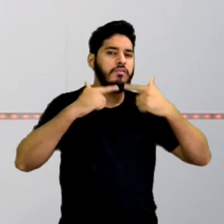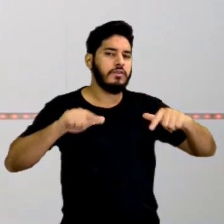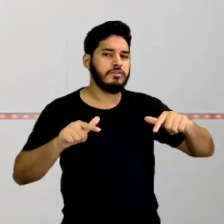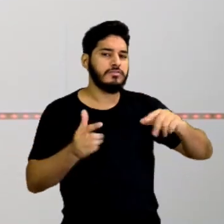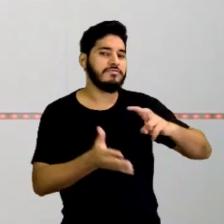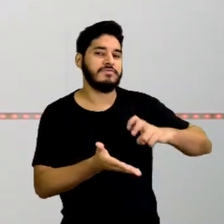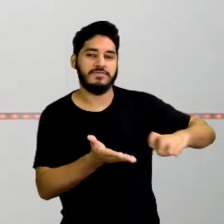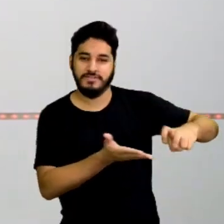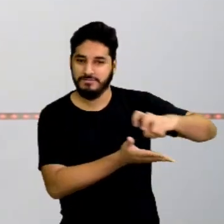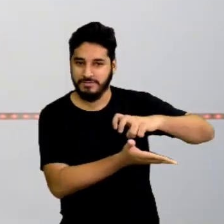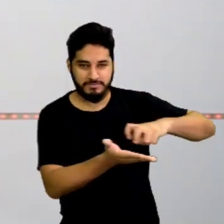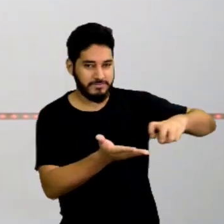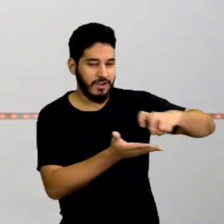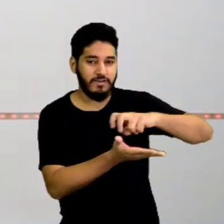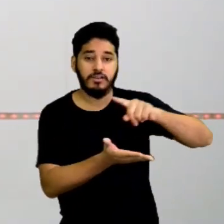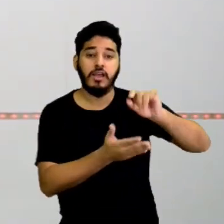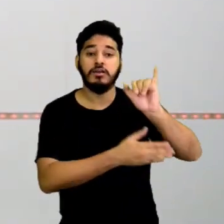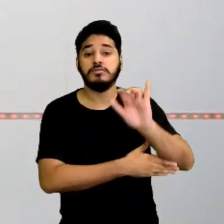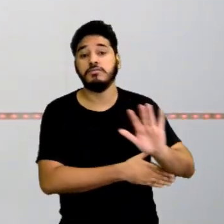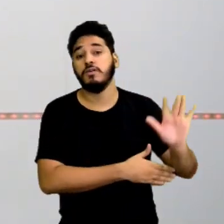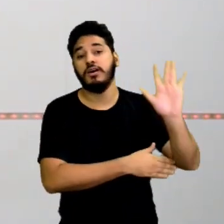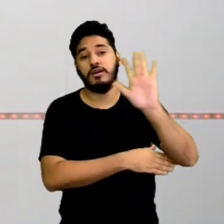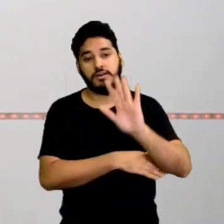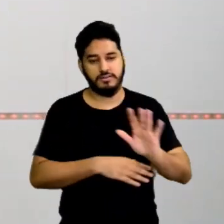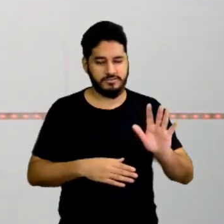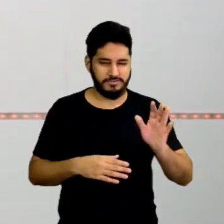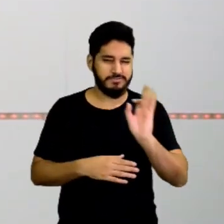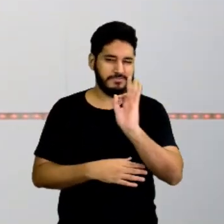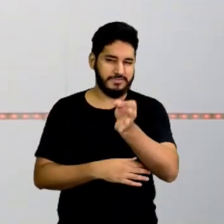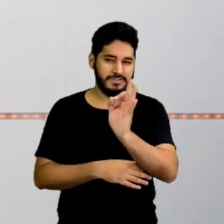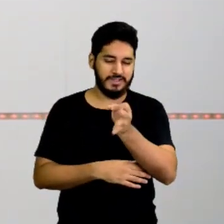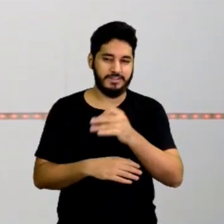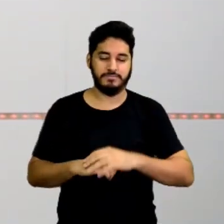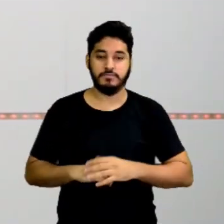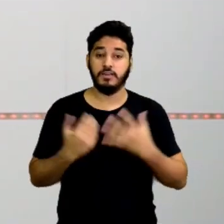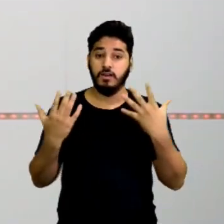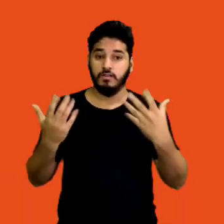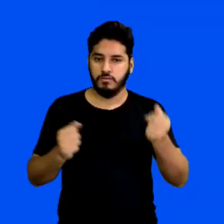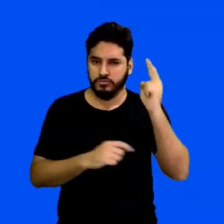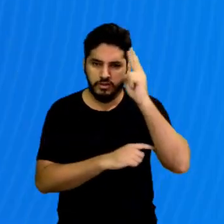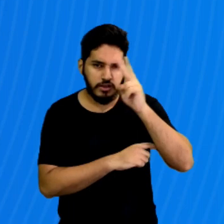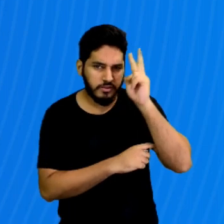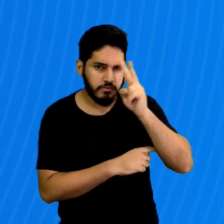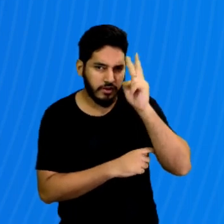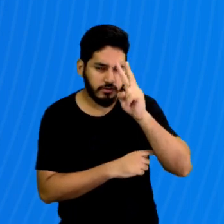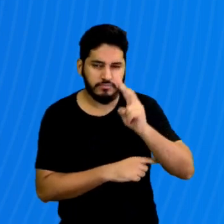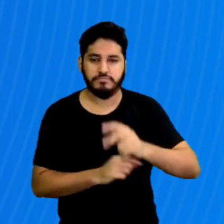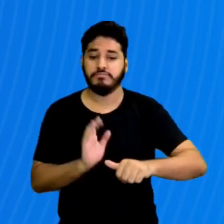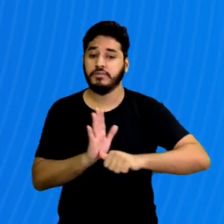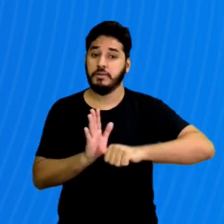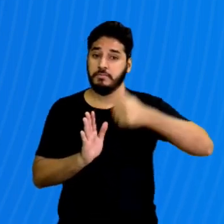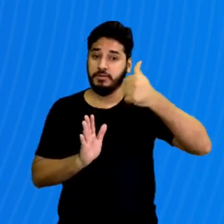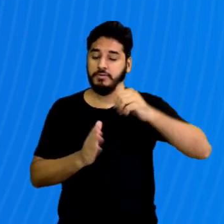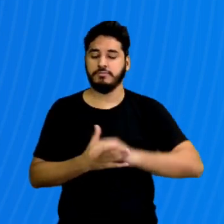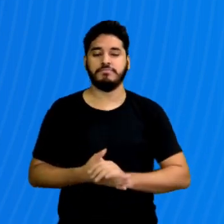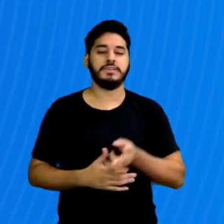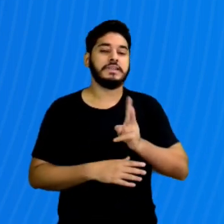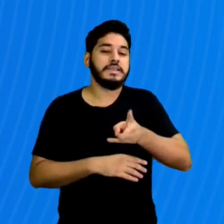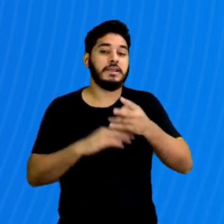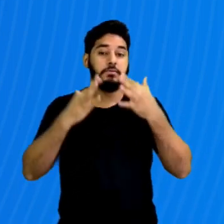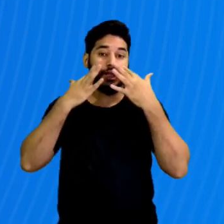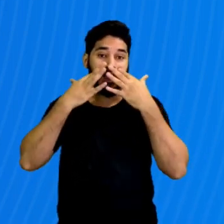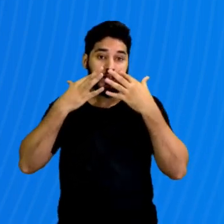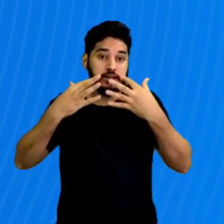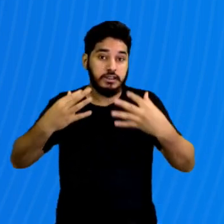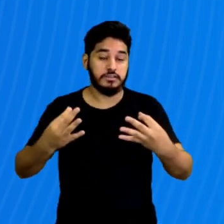verbal, que foram as imagens. Não é isso? Vamos recapitular? Primeiro, sempre fique atento